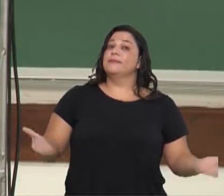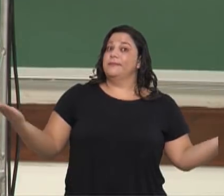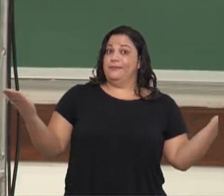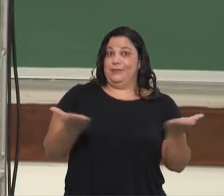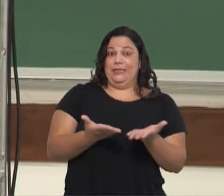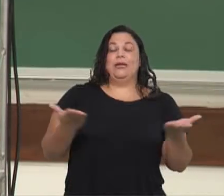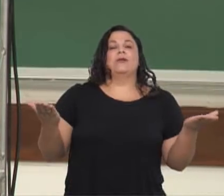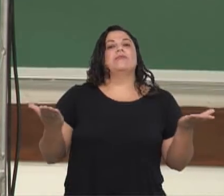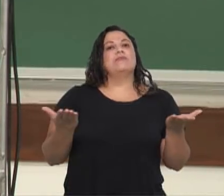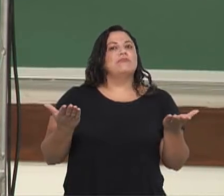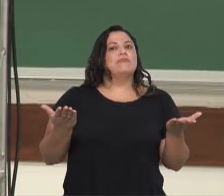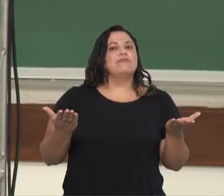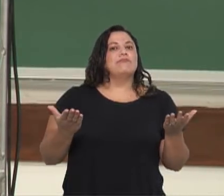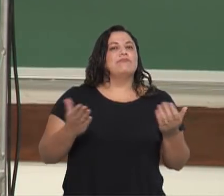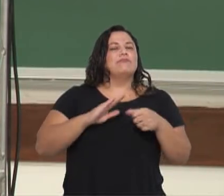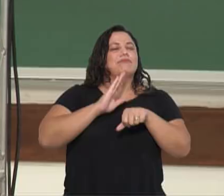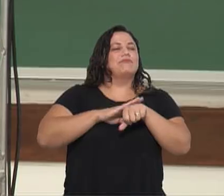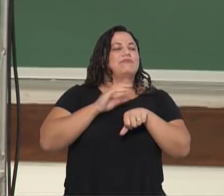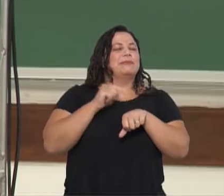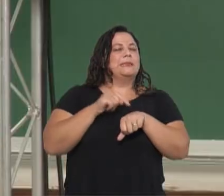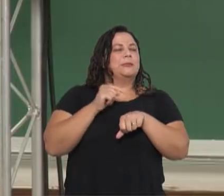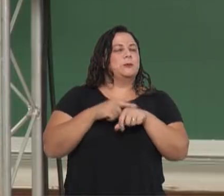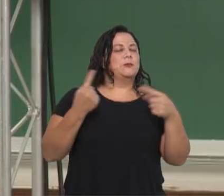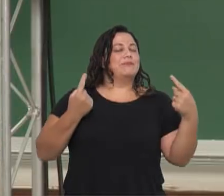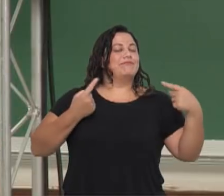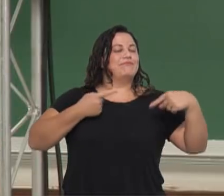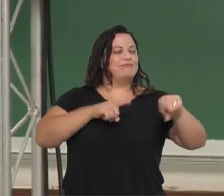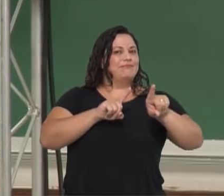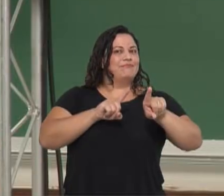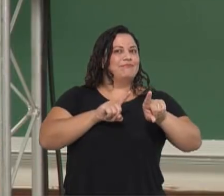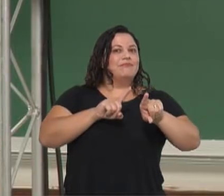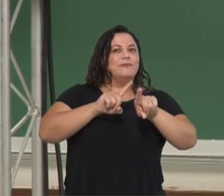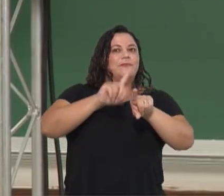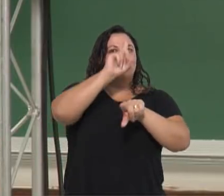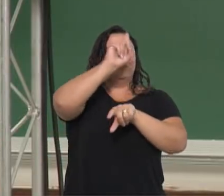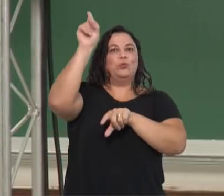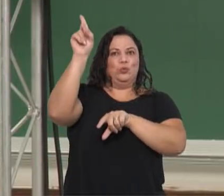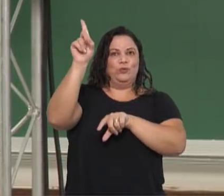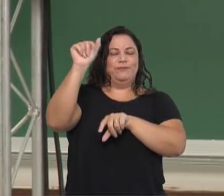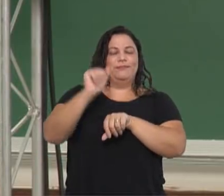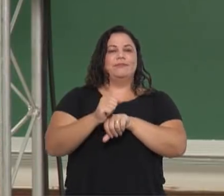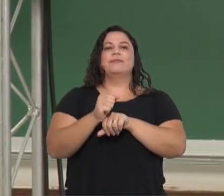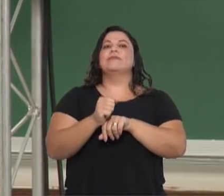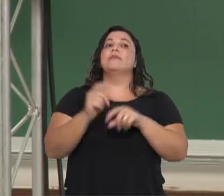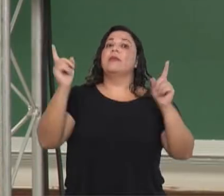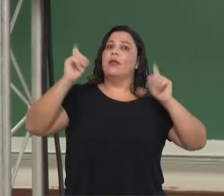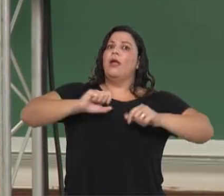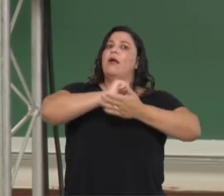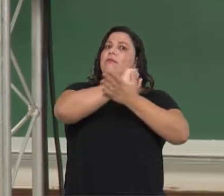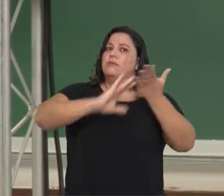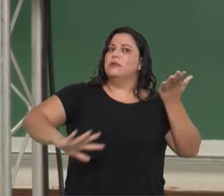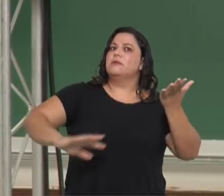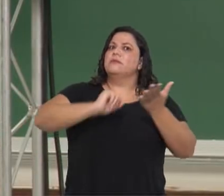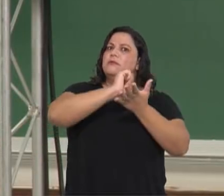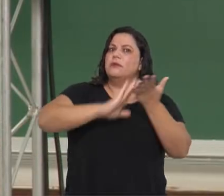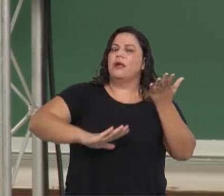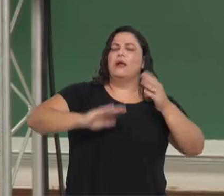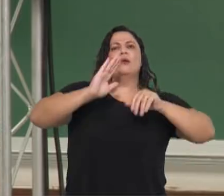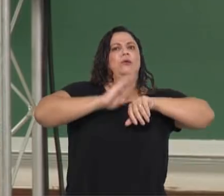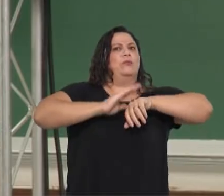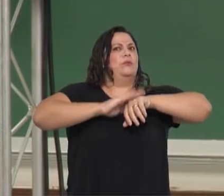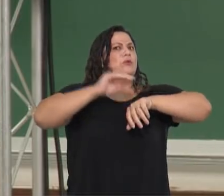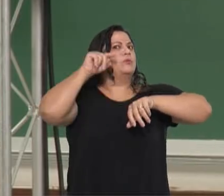Agora chegou a hora do desafio do dia, tá? O desafio é uma atividade, uma produção que você